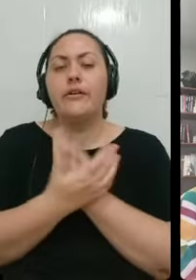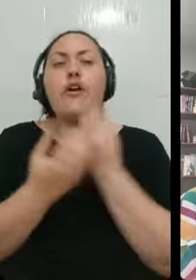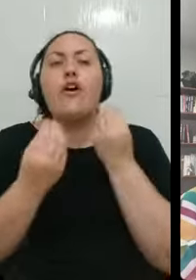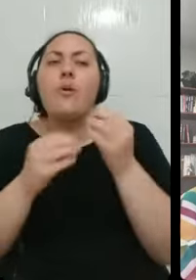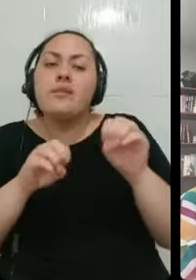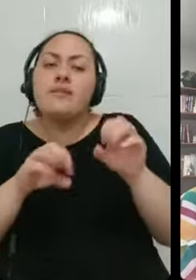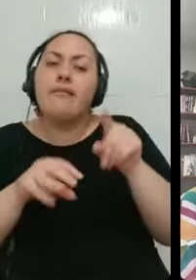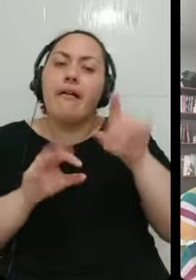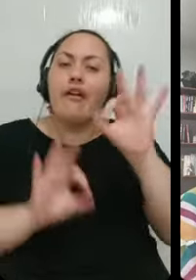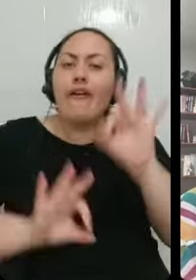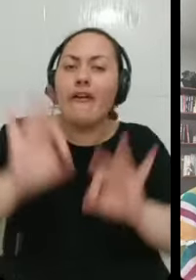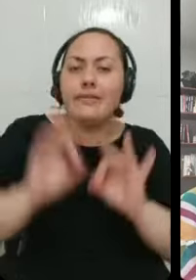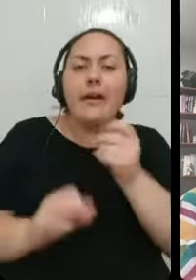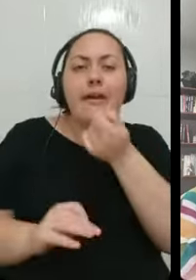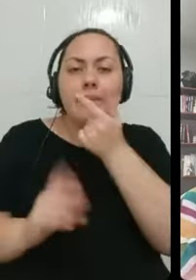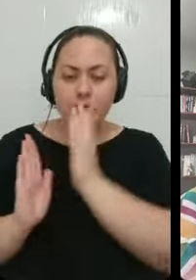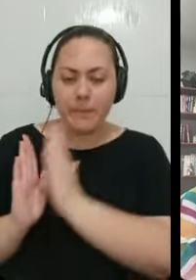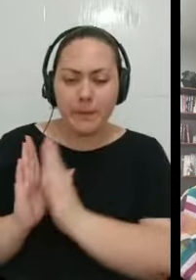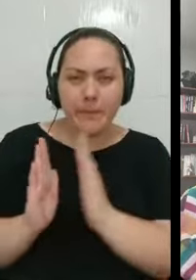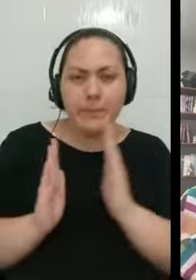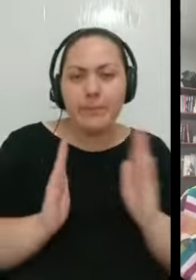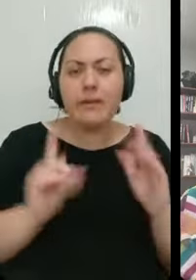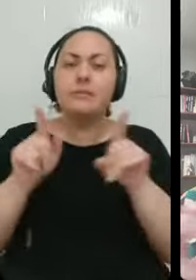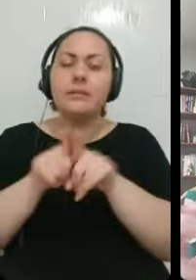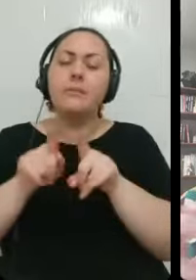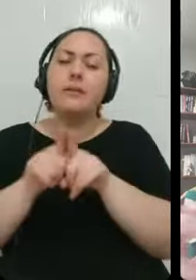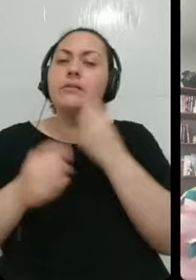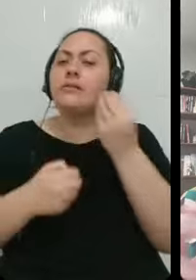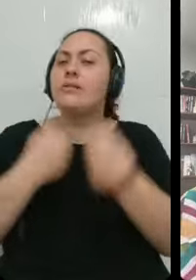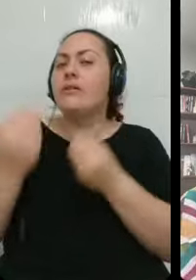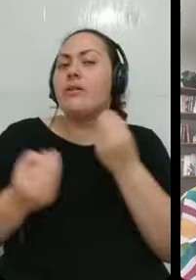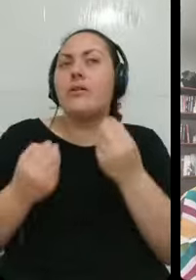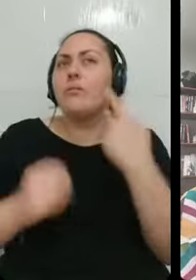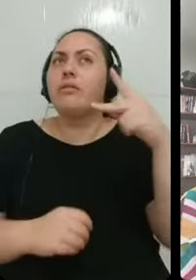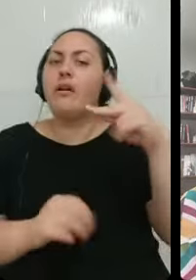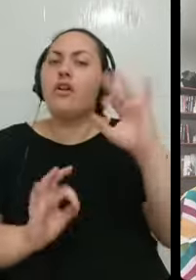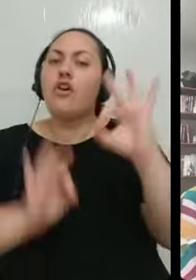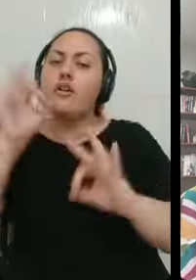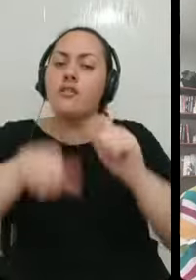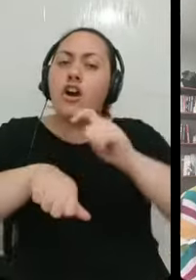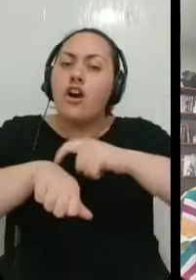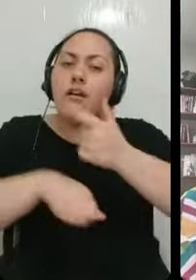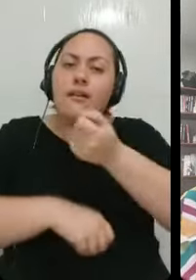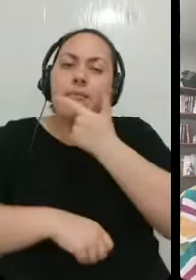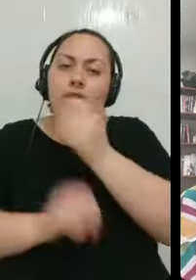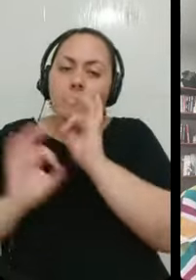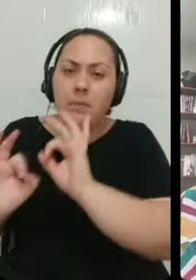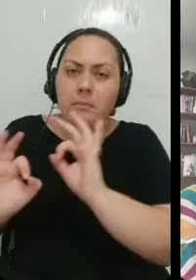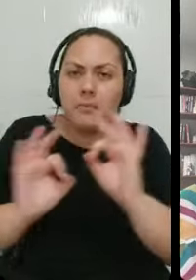organização dos medicamentos, organização de horário de tomada,